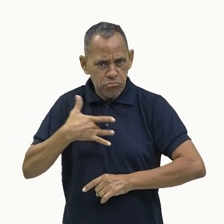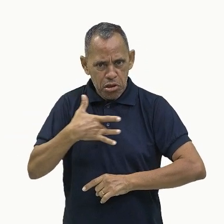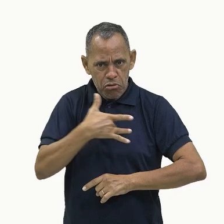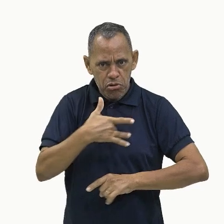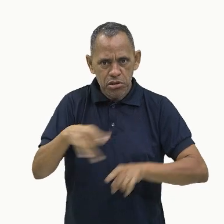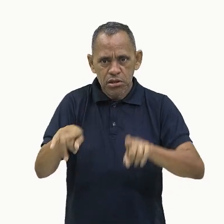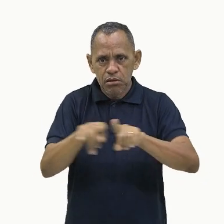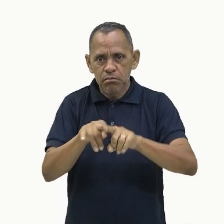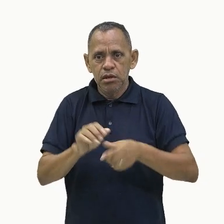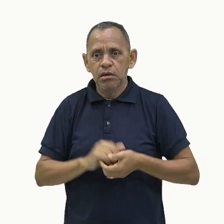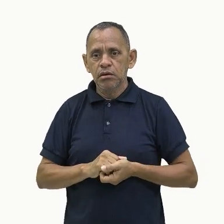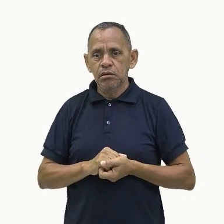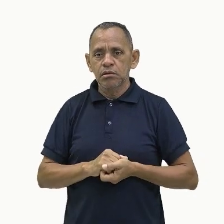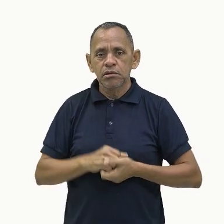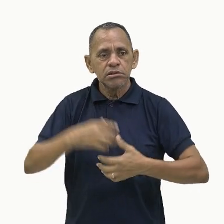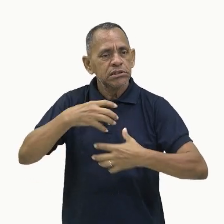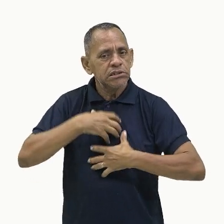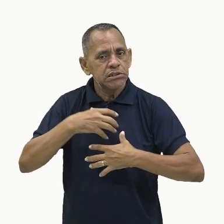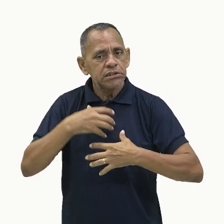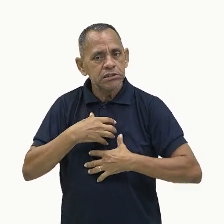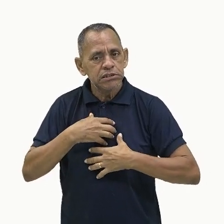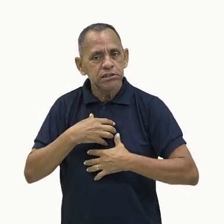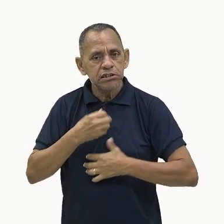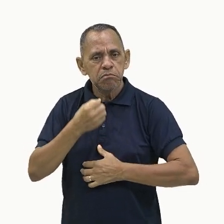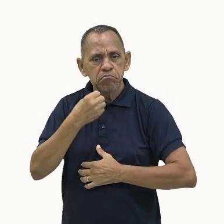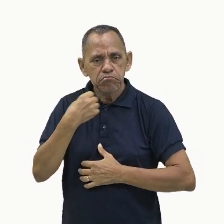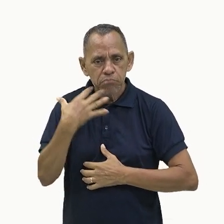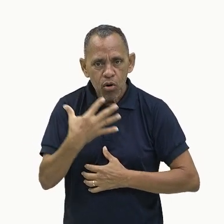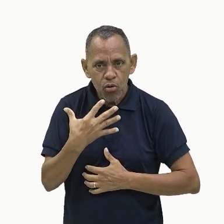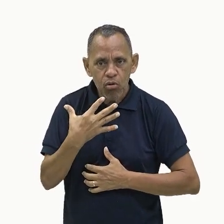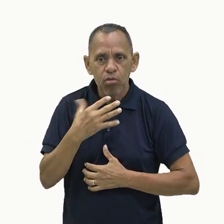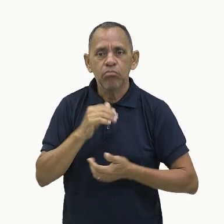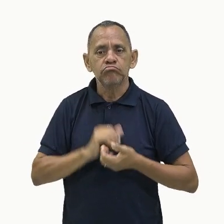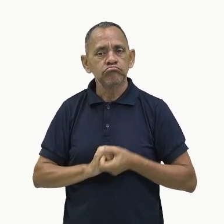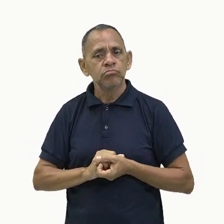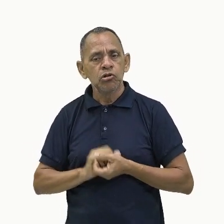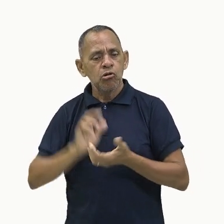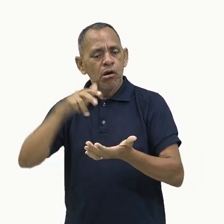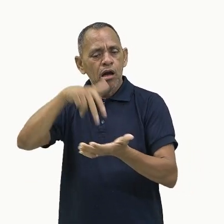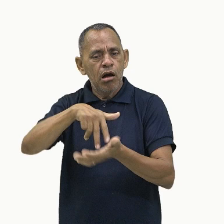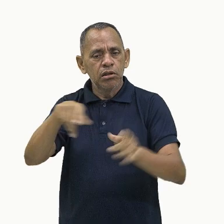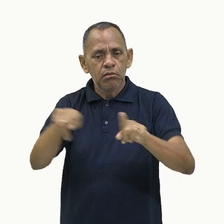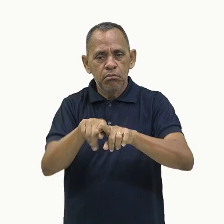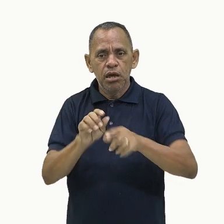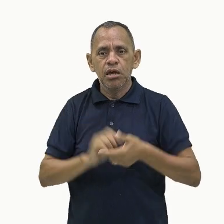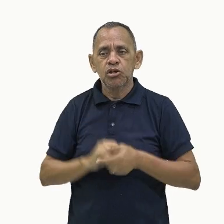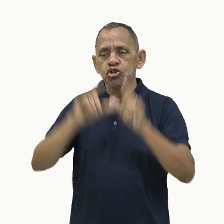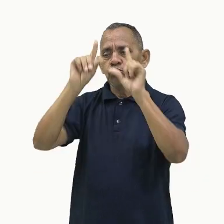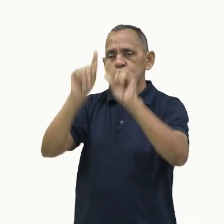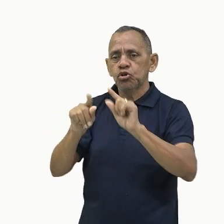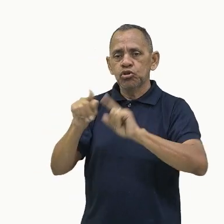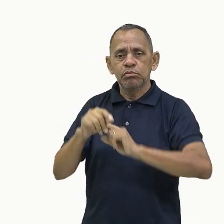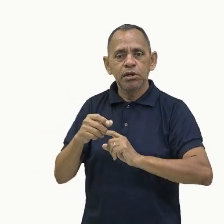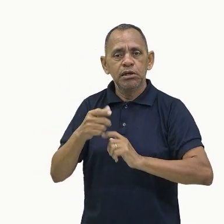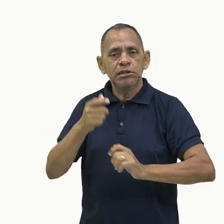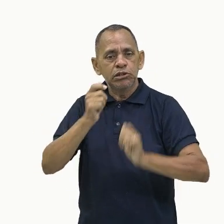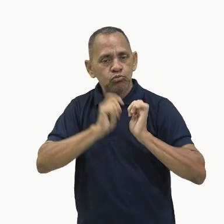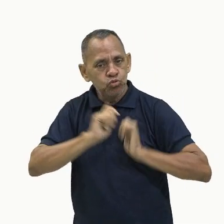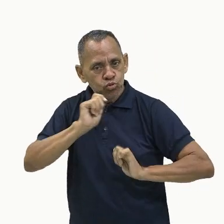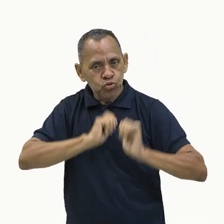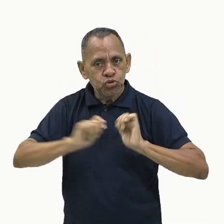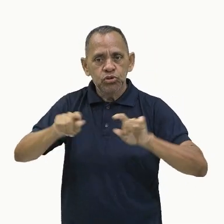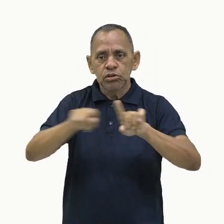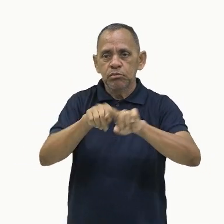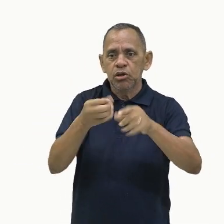percebe ambientes mais agradáveis e, consequentemente, a redução do estresse das pessoas que